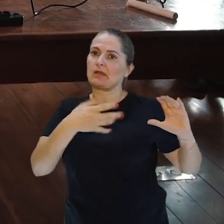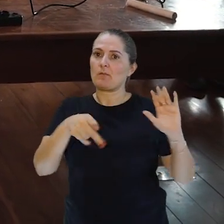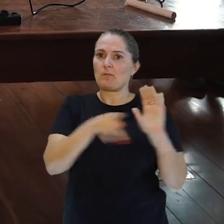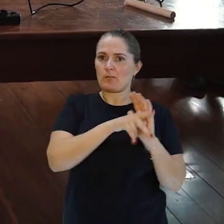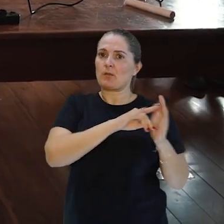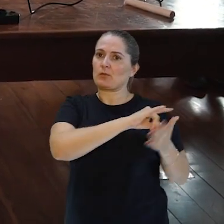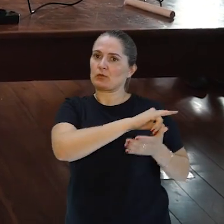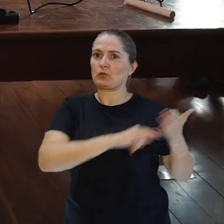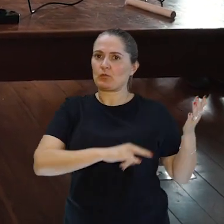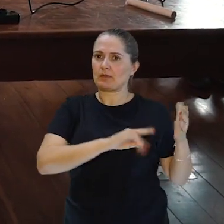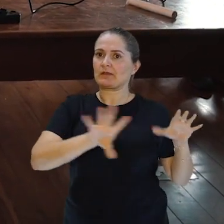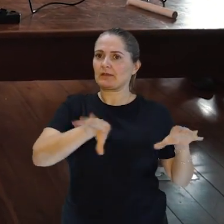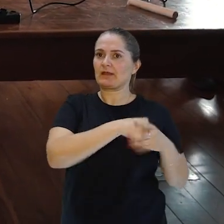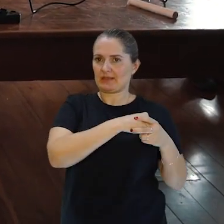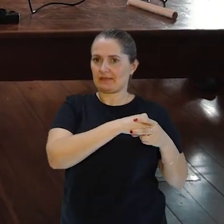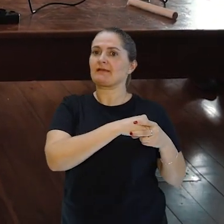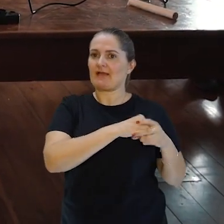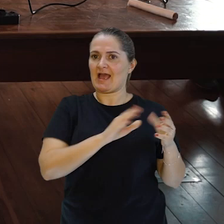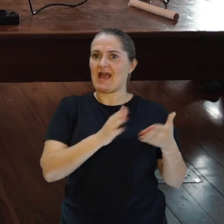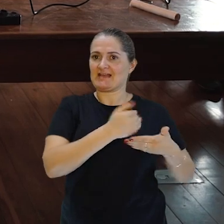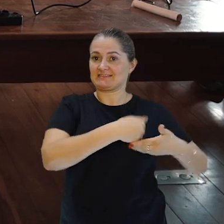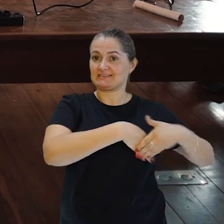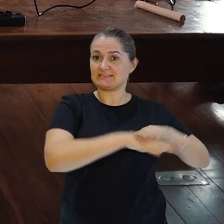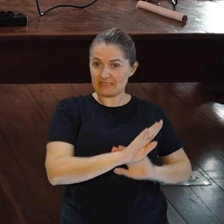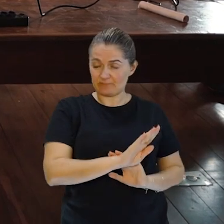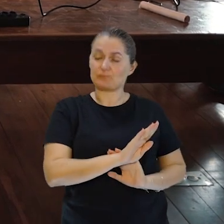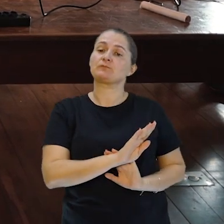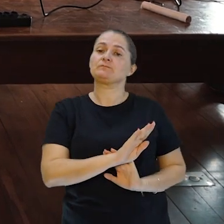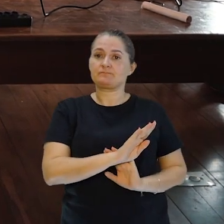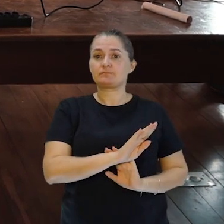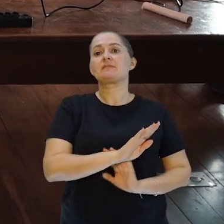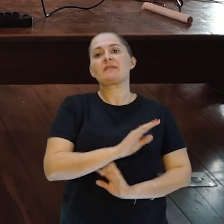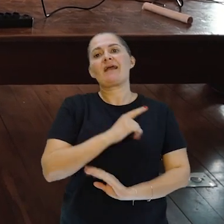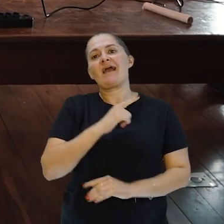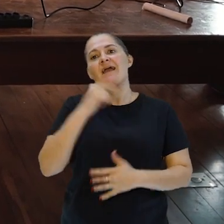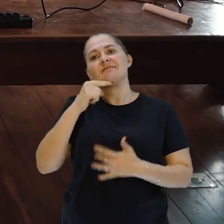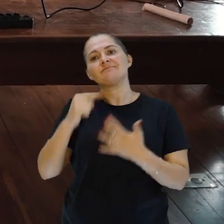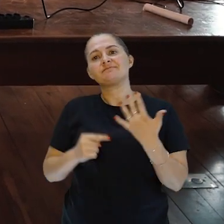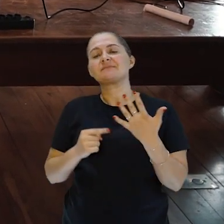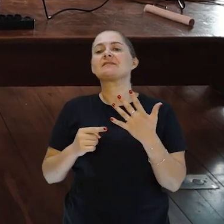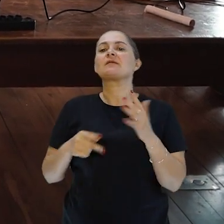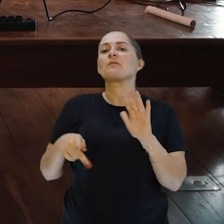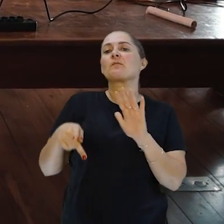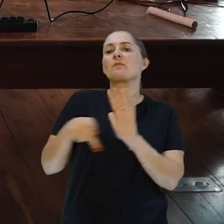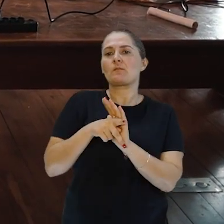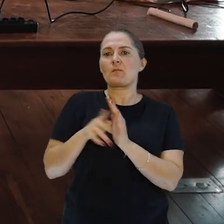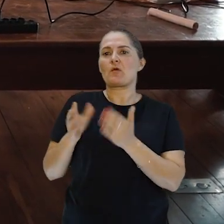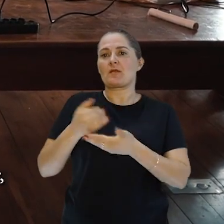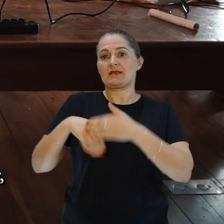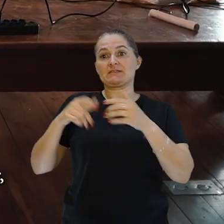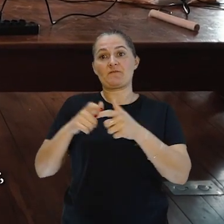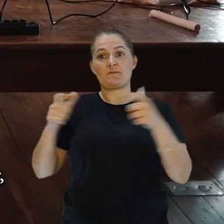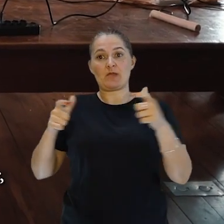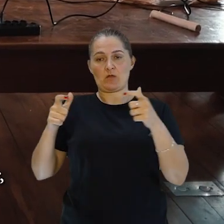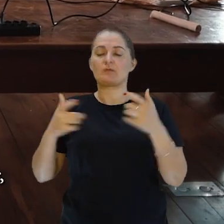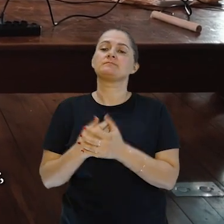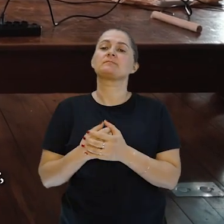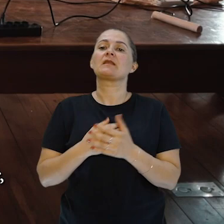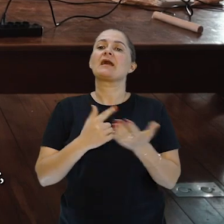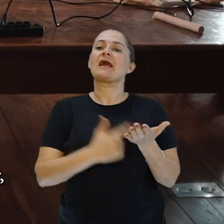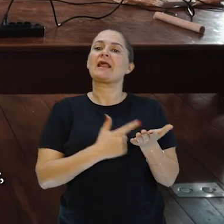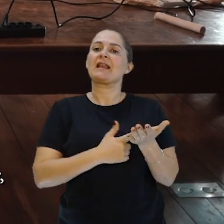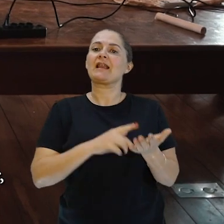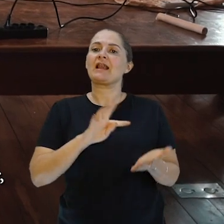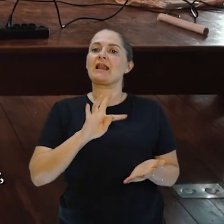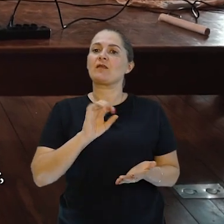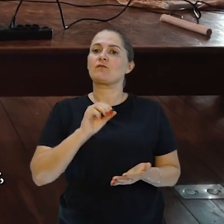identificar para caracterizar esse documento, esse acervo, né, esse item, a peça,